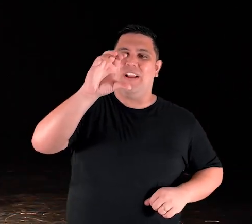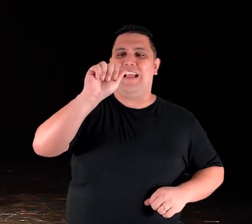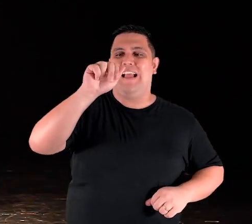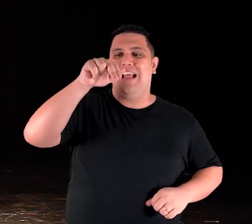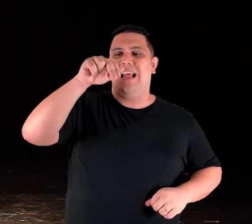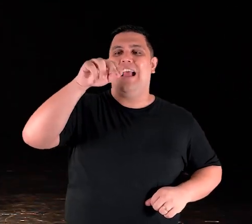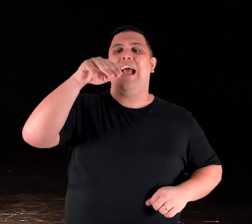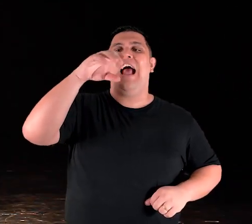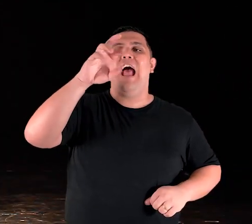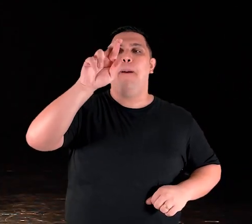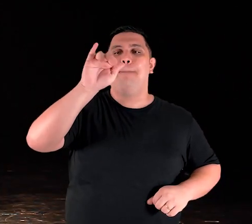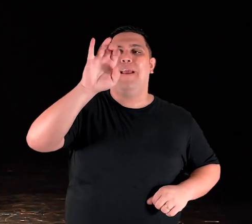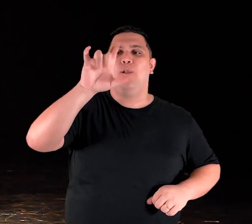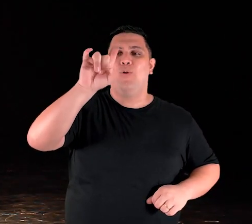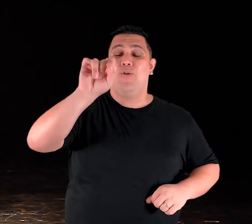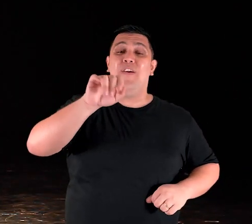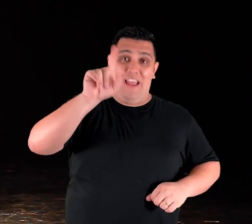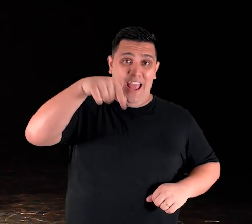Caneca.